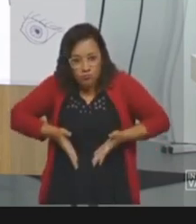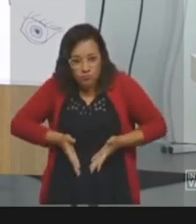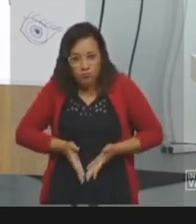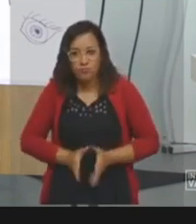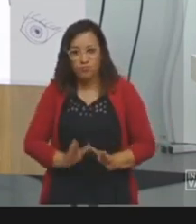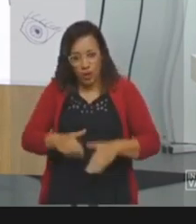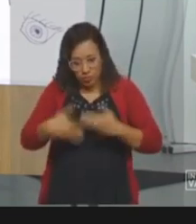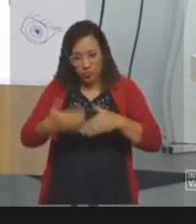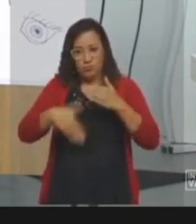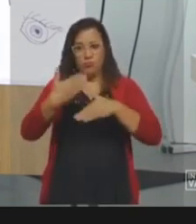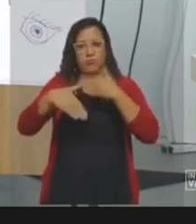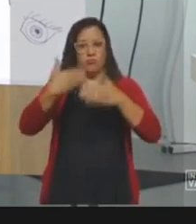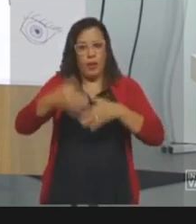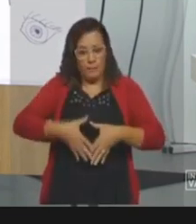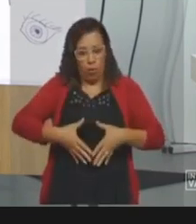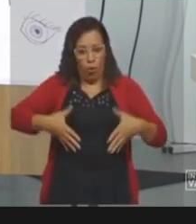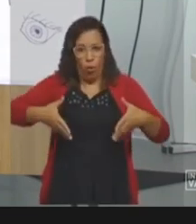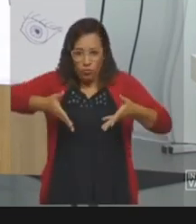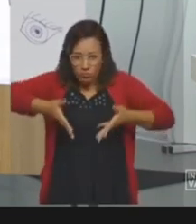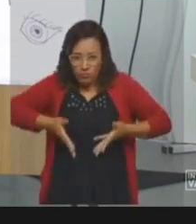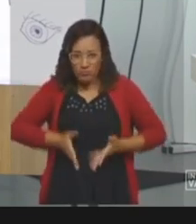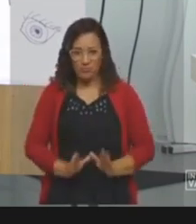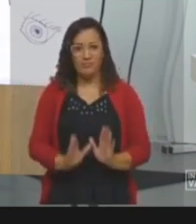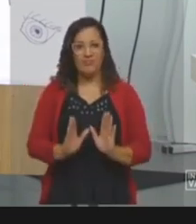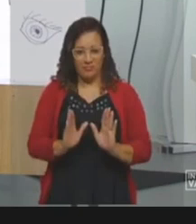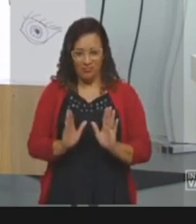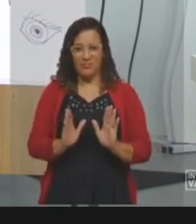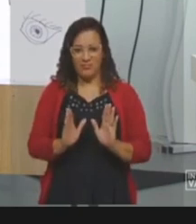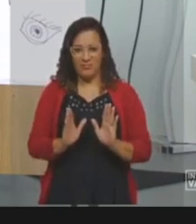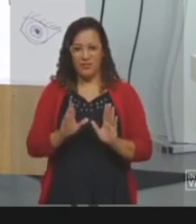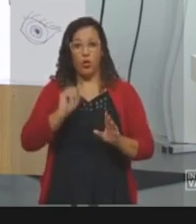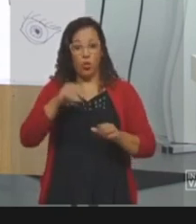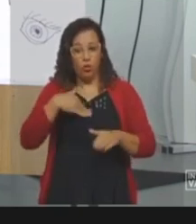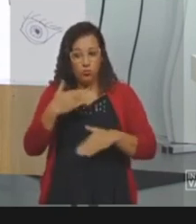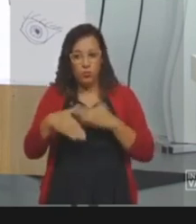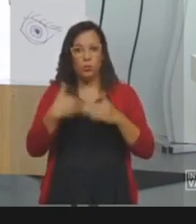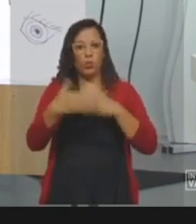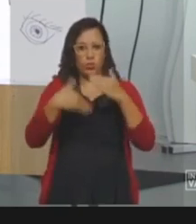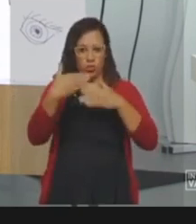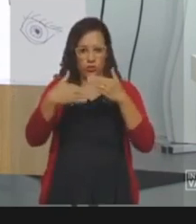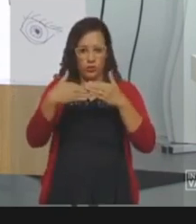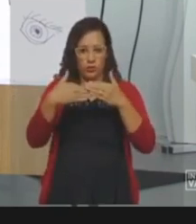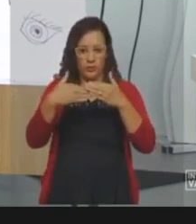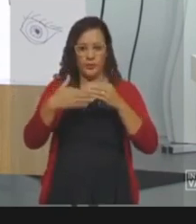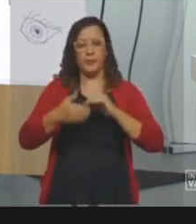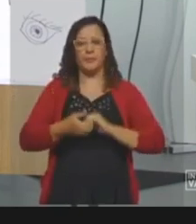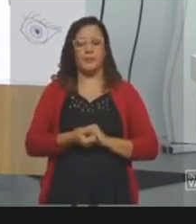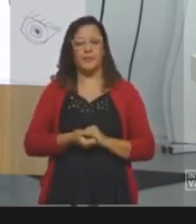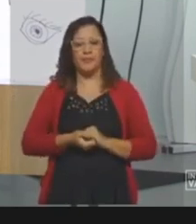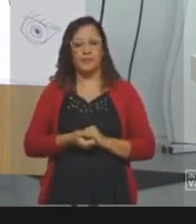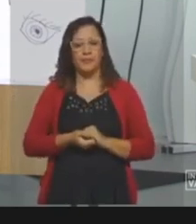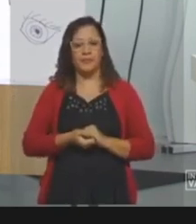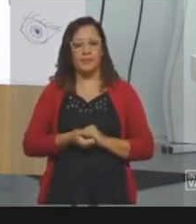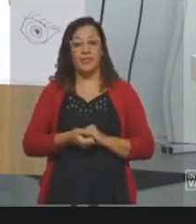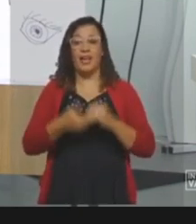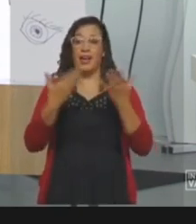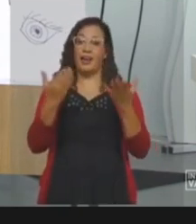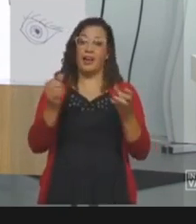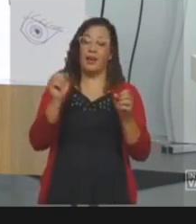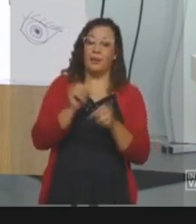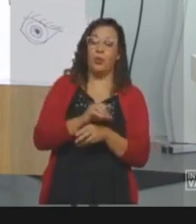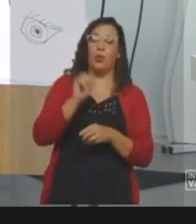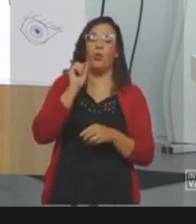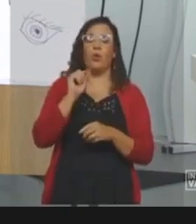um novo animal, certo? Então essa é a ideia da clonagem reprodutiva, tem a ver com reprodução. E finalmente a